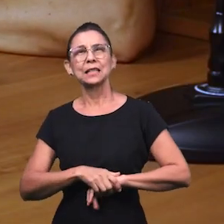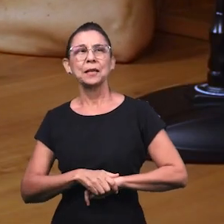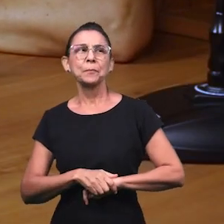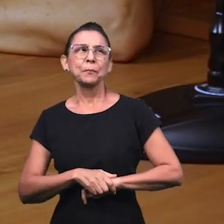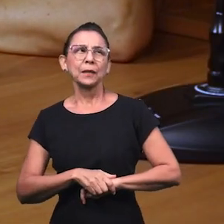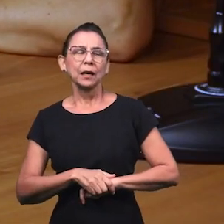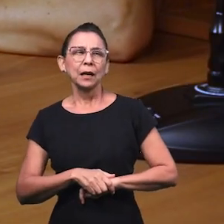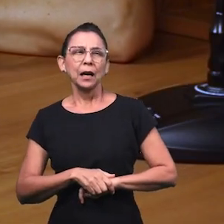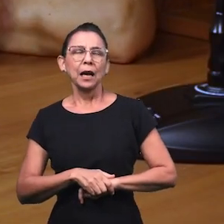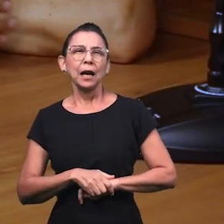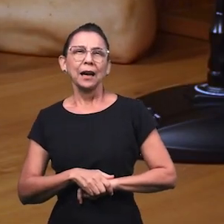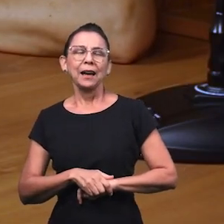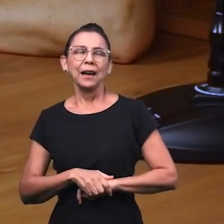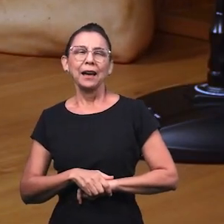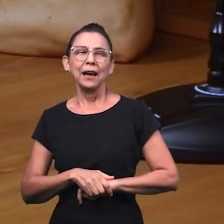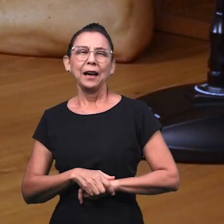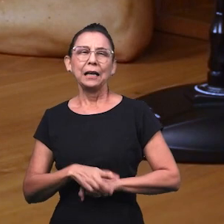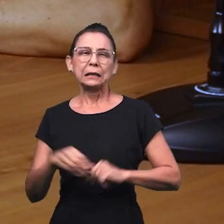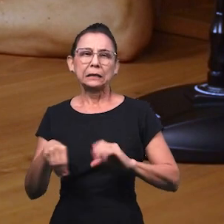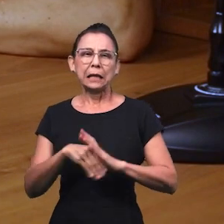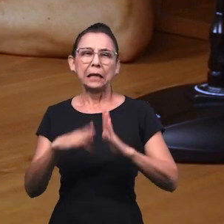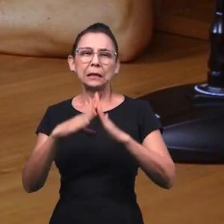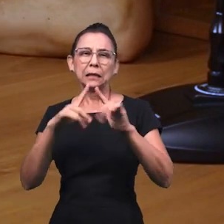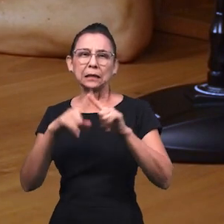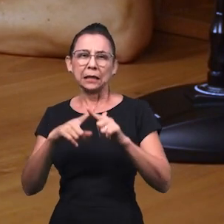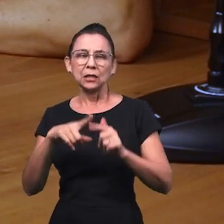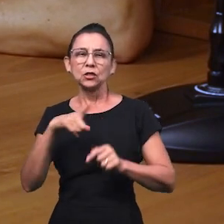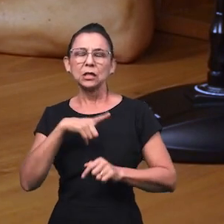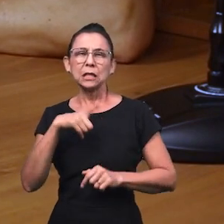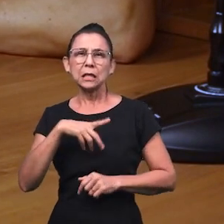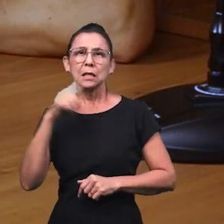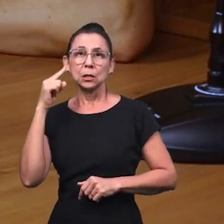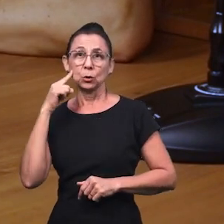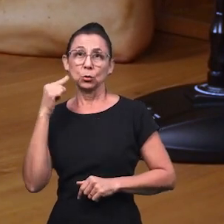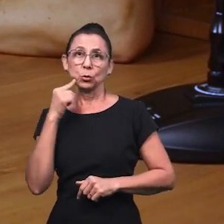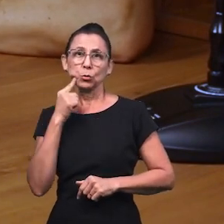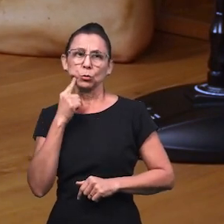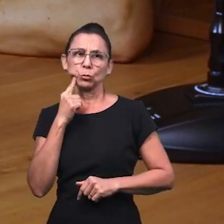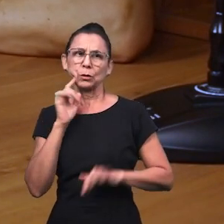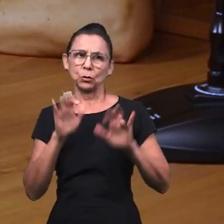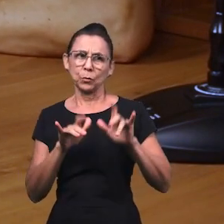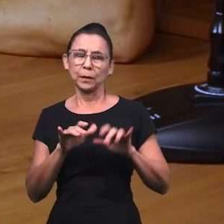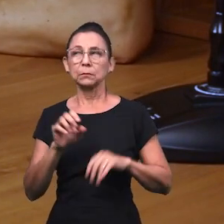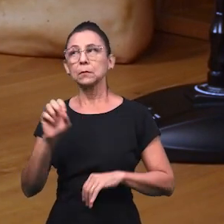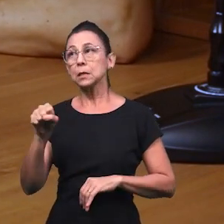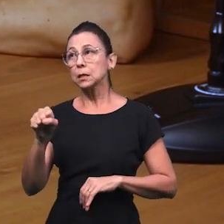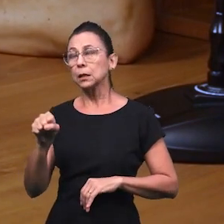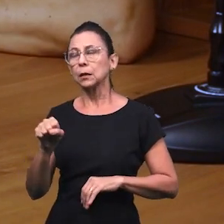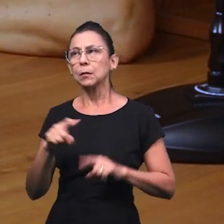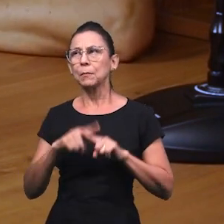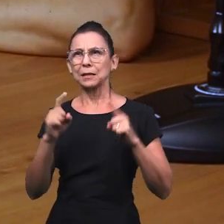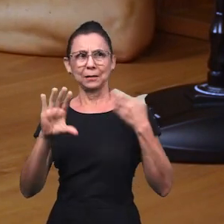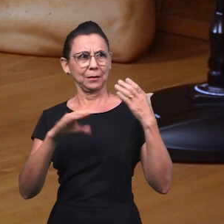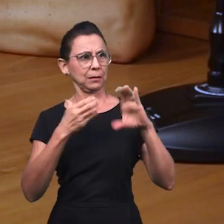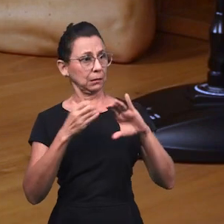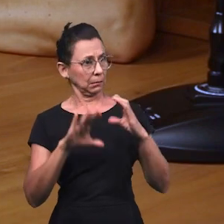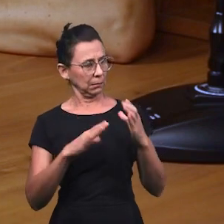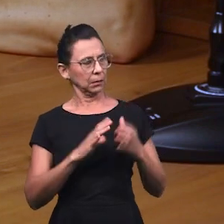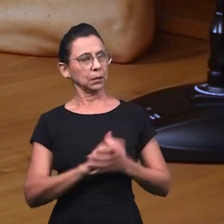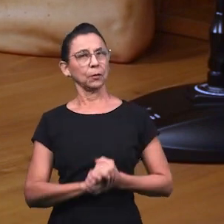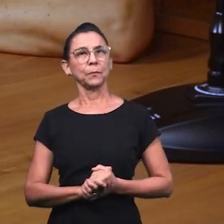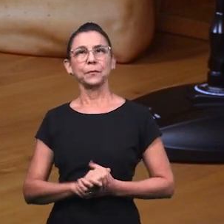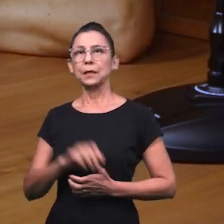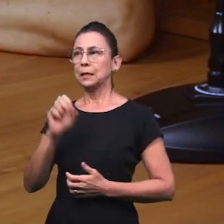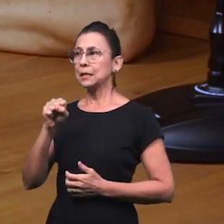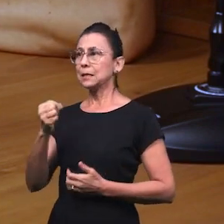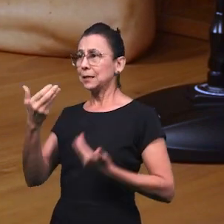tem surdos assim no nosso meio que tocam instrumentos? Tem, que tocam. E cantam? Ele